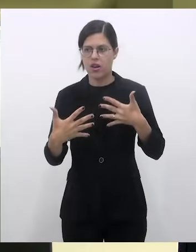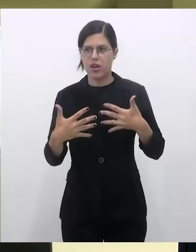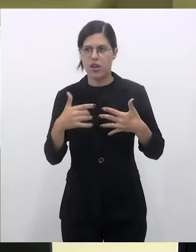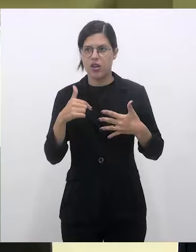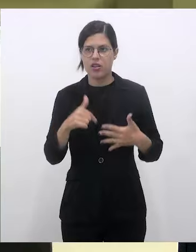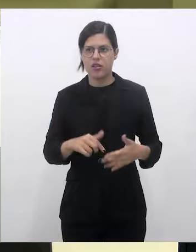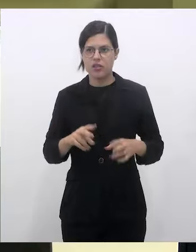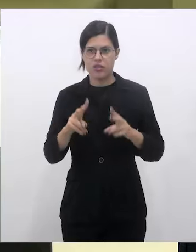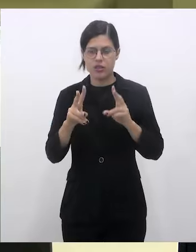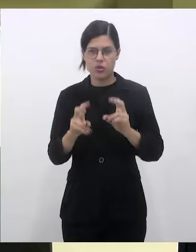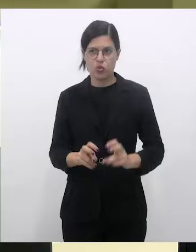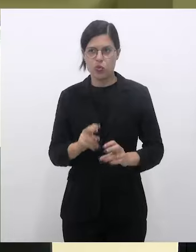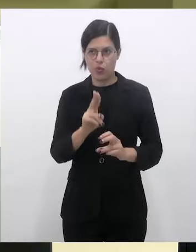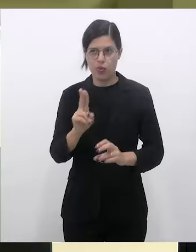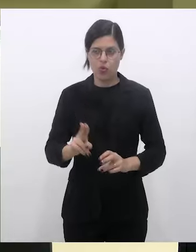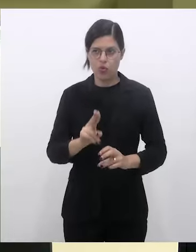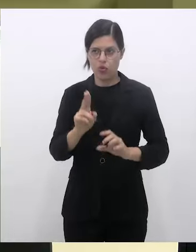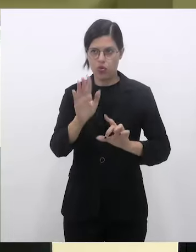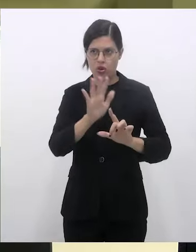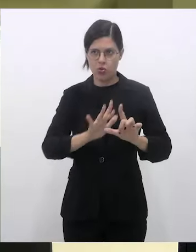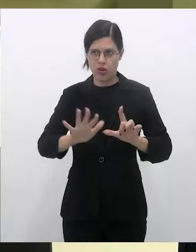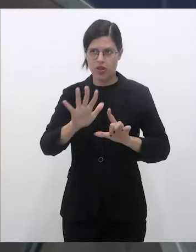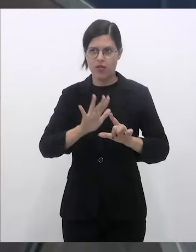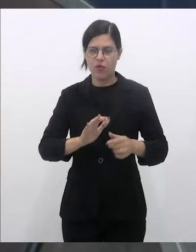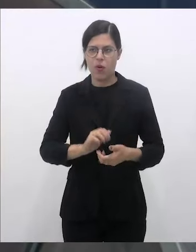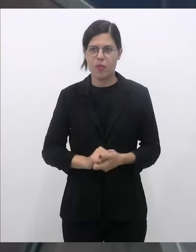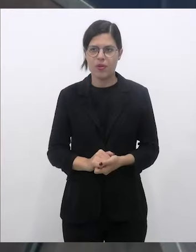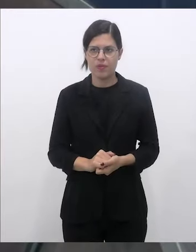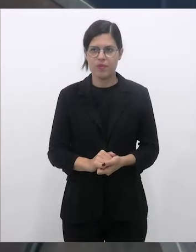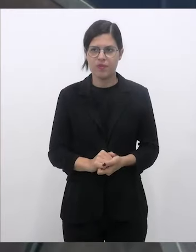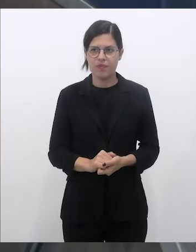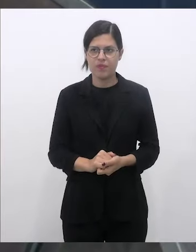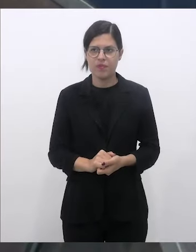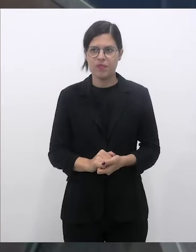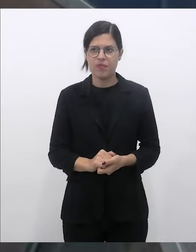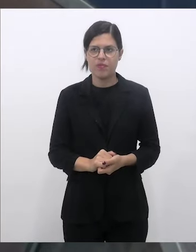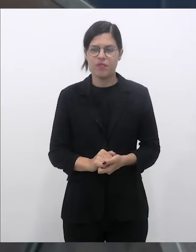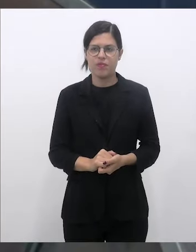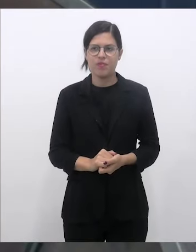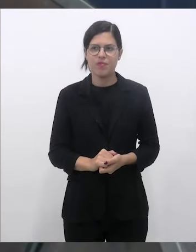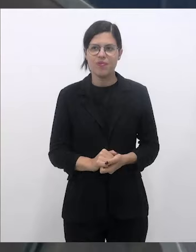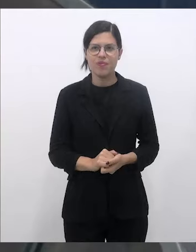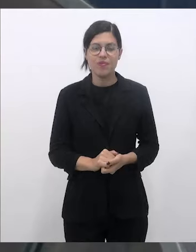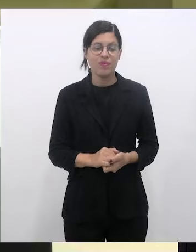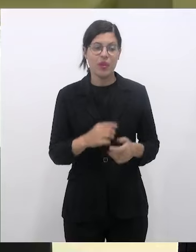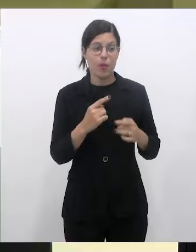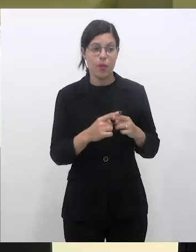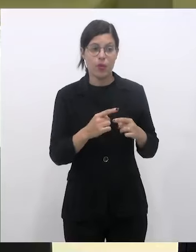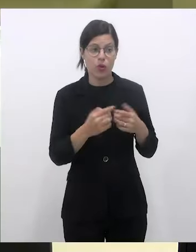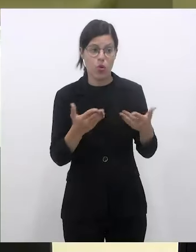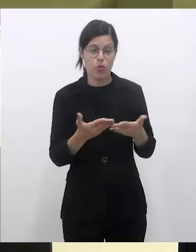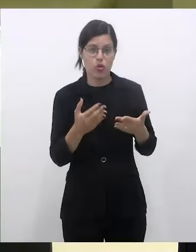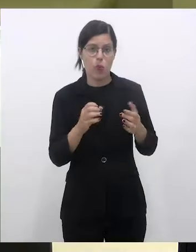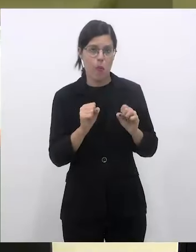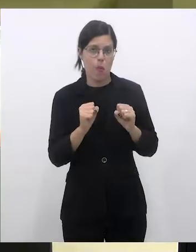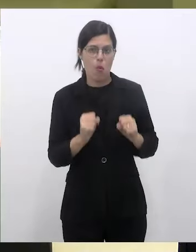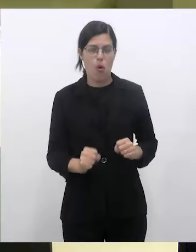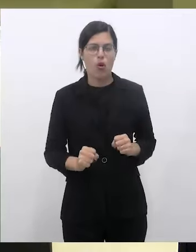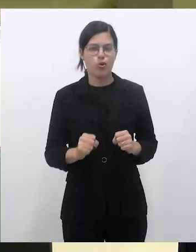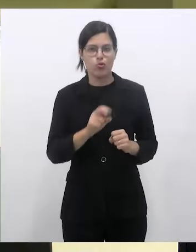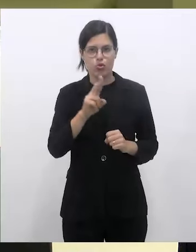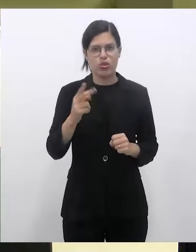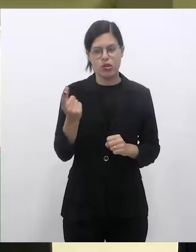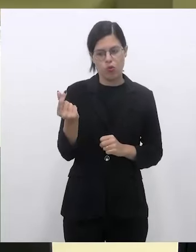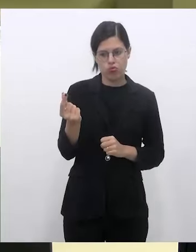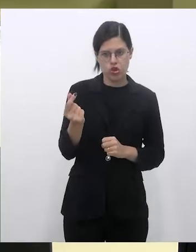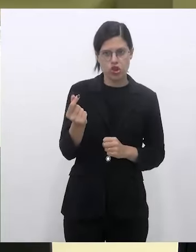métricas de audiência das plataformas? Olha, Porque você hoje pode monetizar,